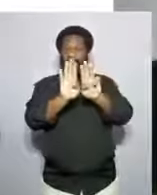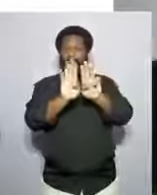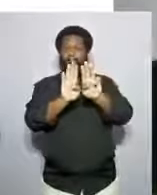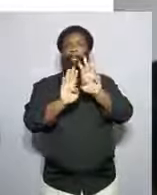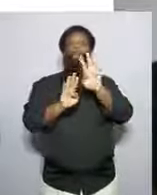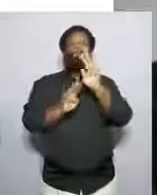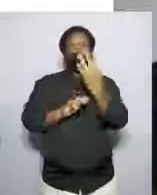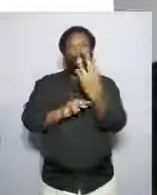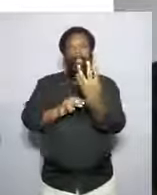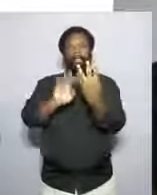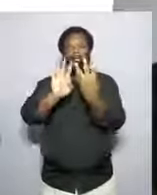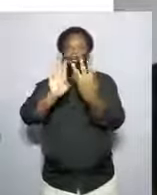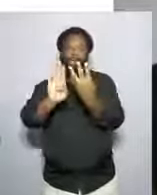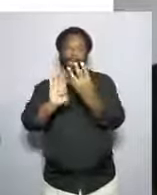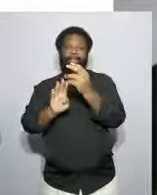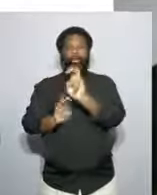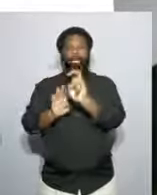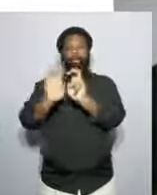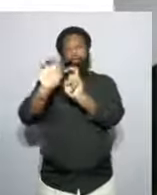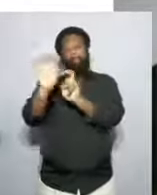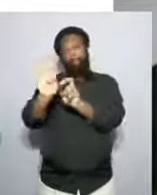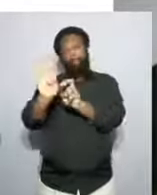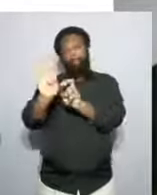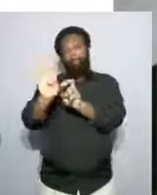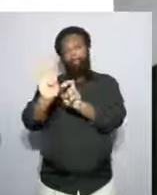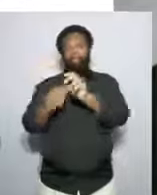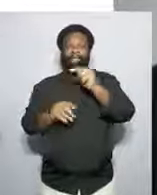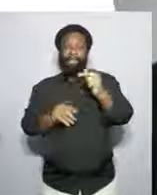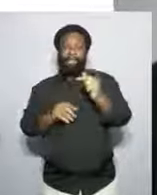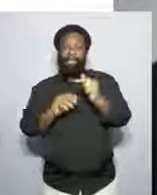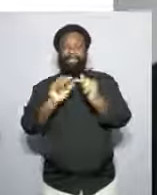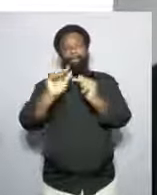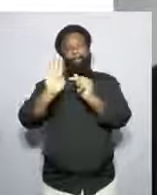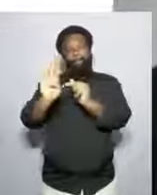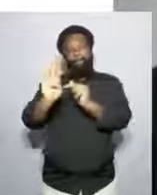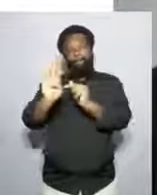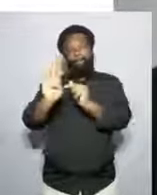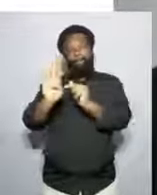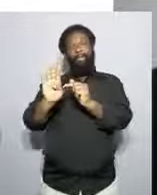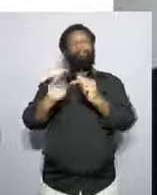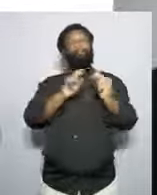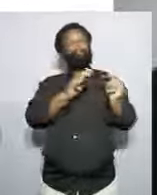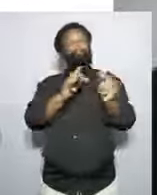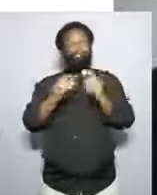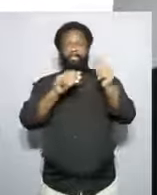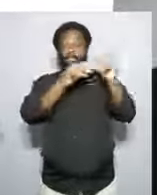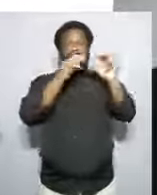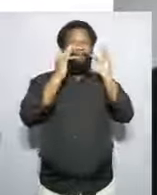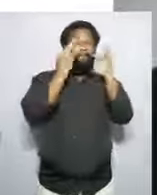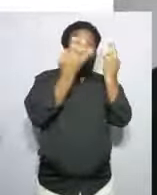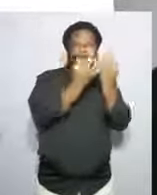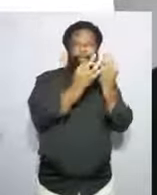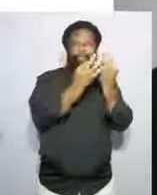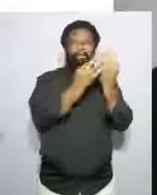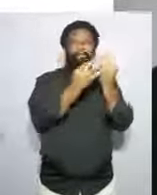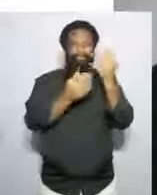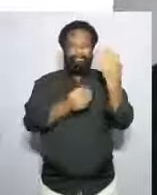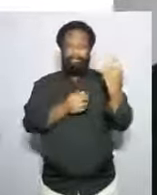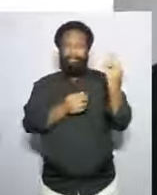4B, 5B, 6B, 7B. Essas três famílias aqui